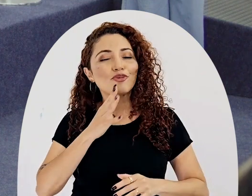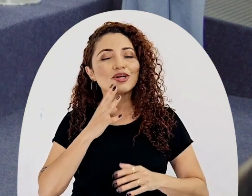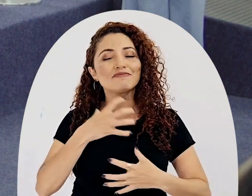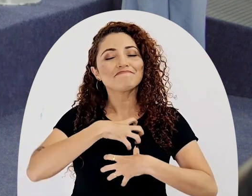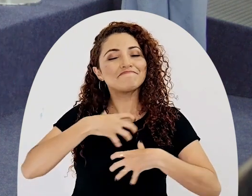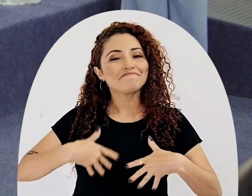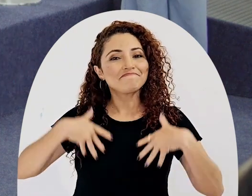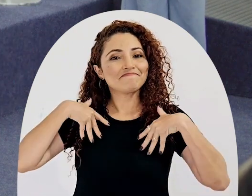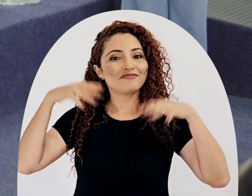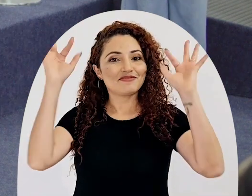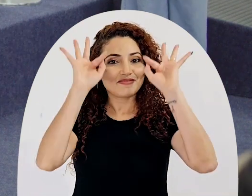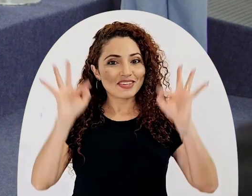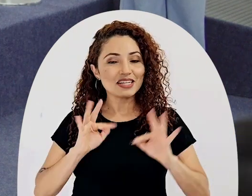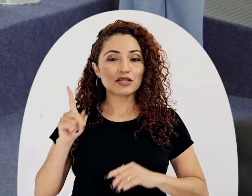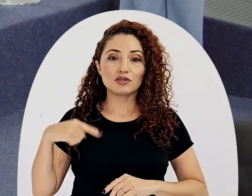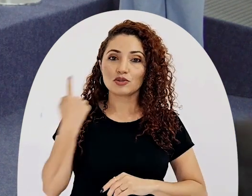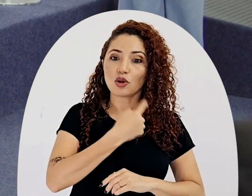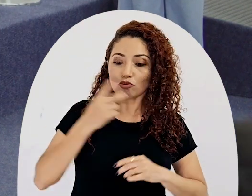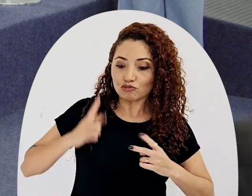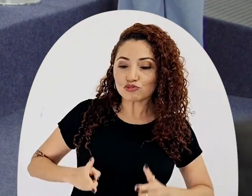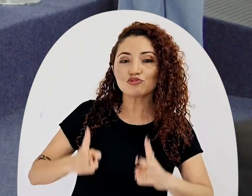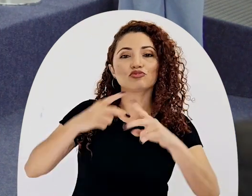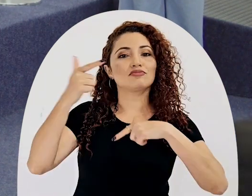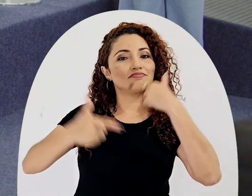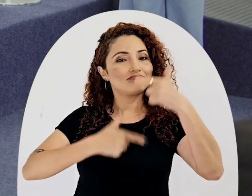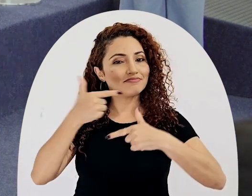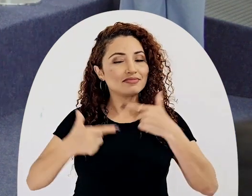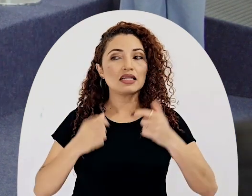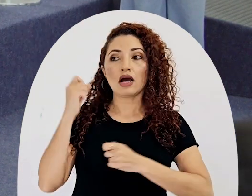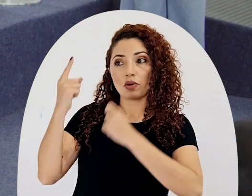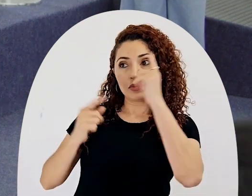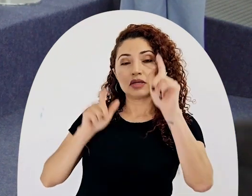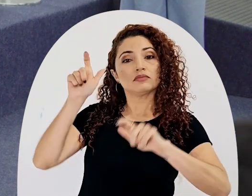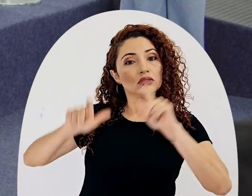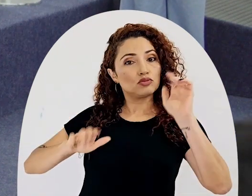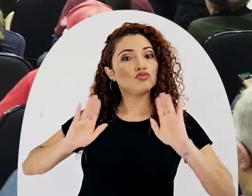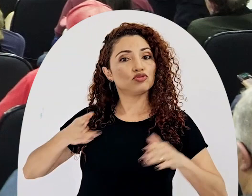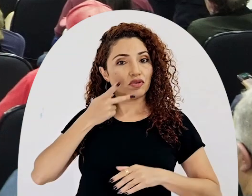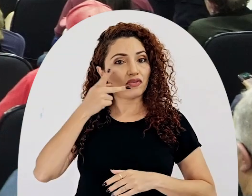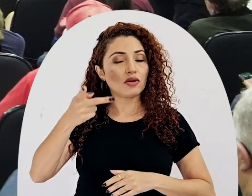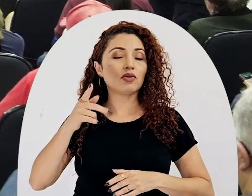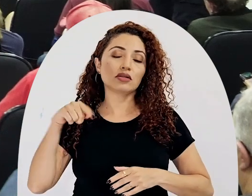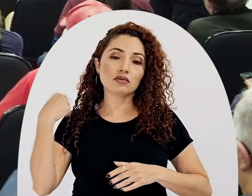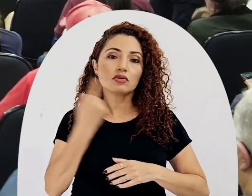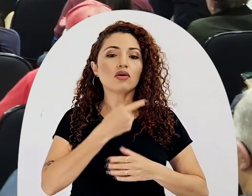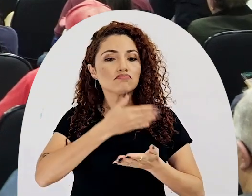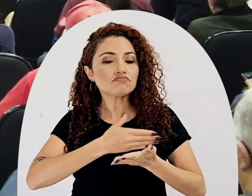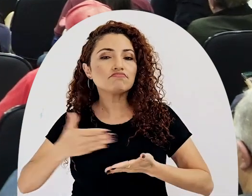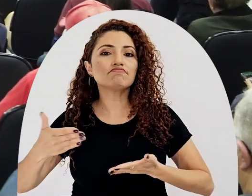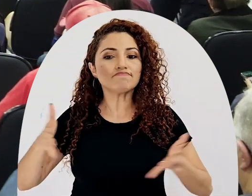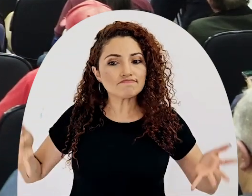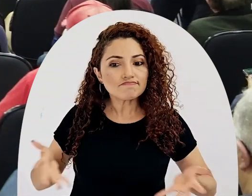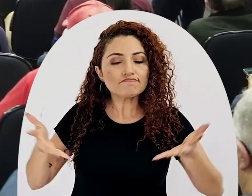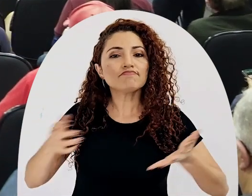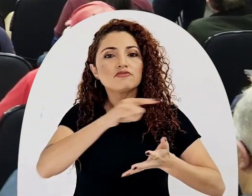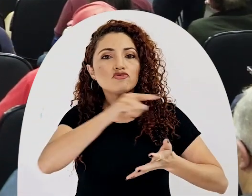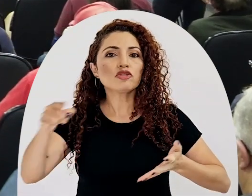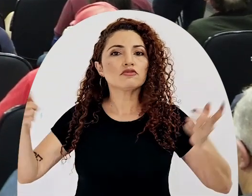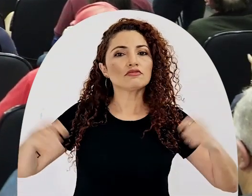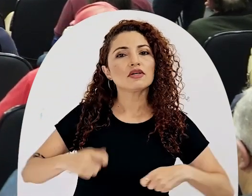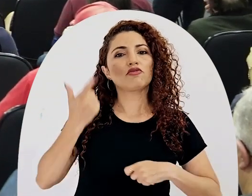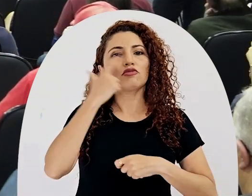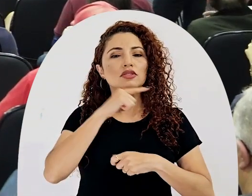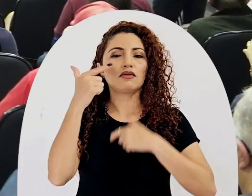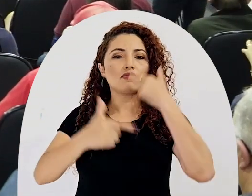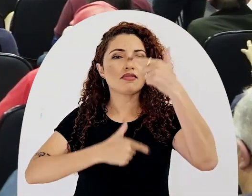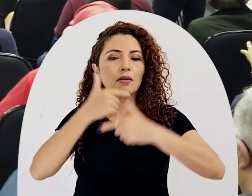estar continuando esse trabalho e, como disseram aqui, dando esse pontapé para que vocês consigam trabalhar cada vez mais